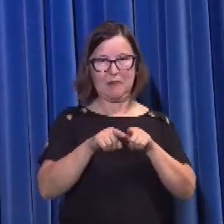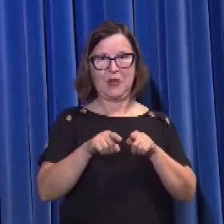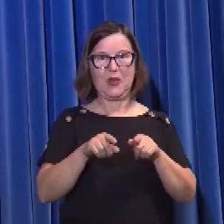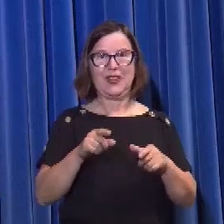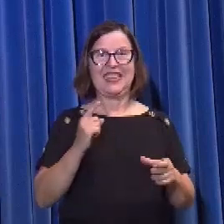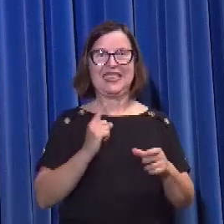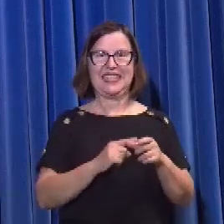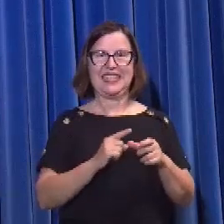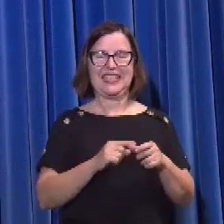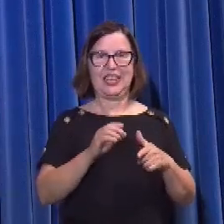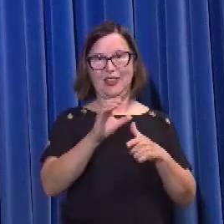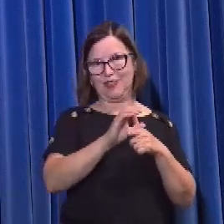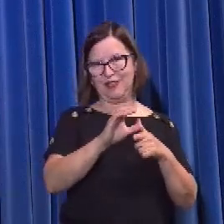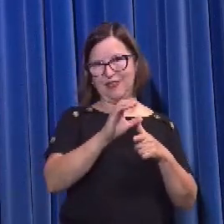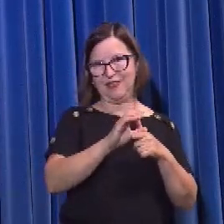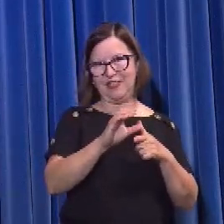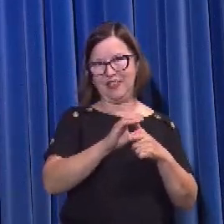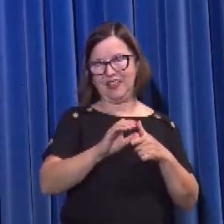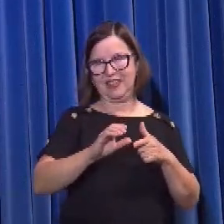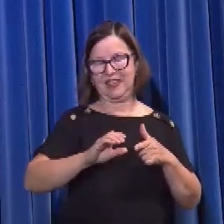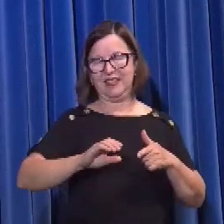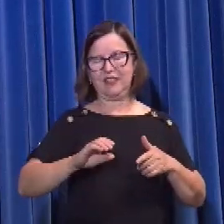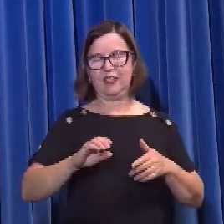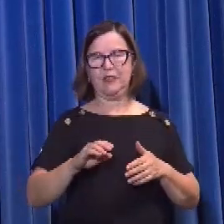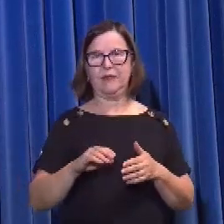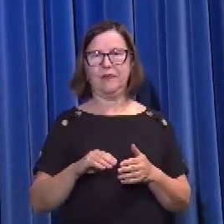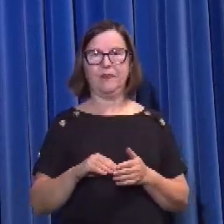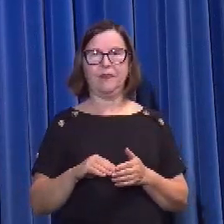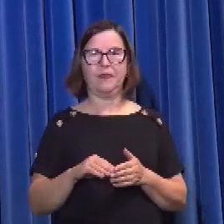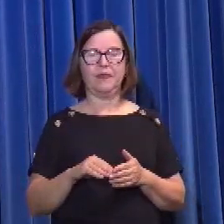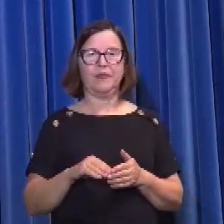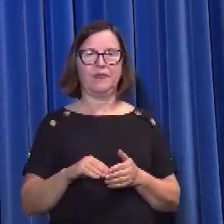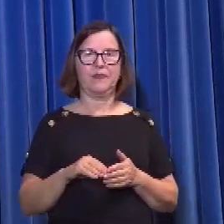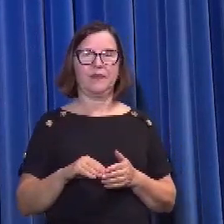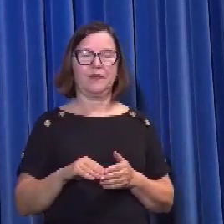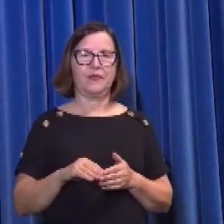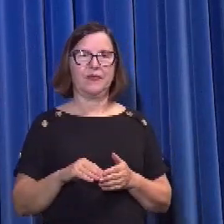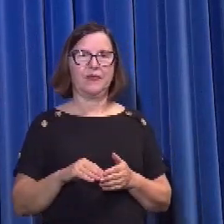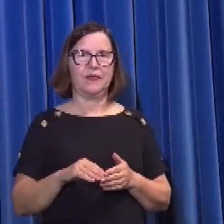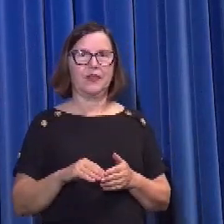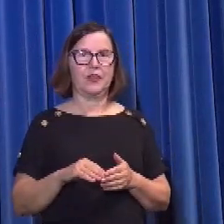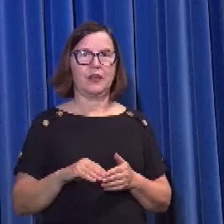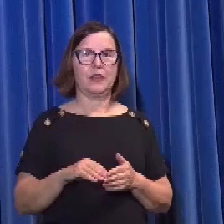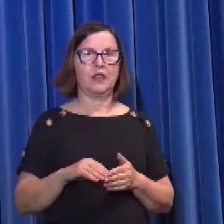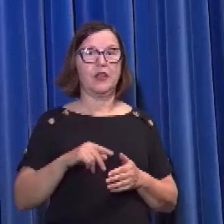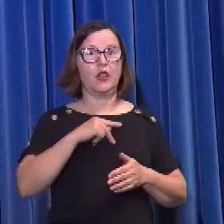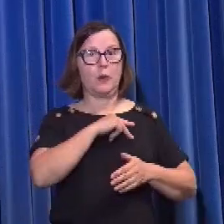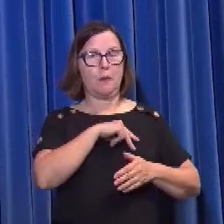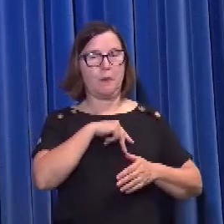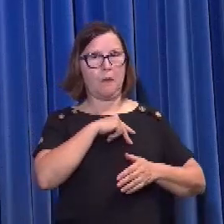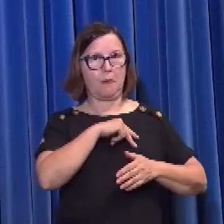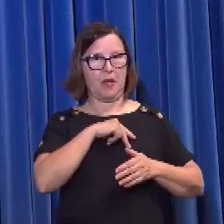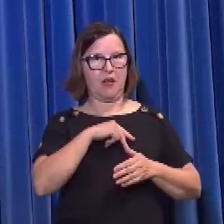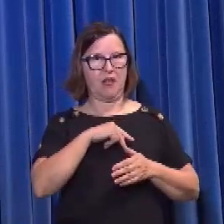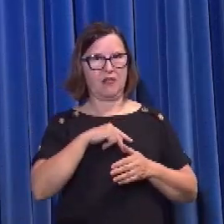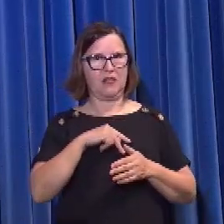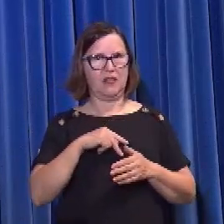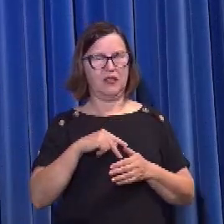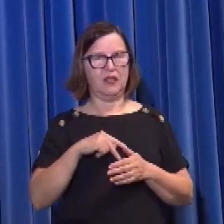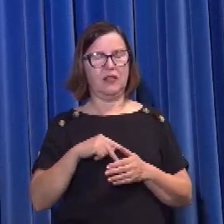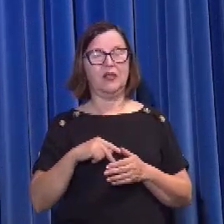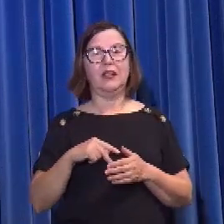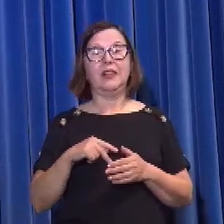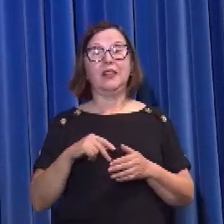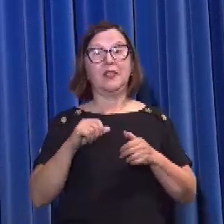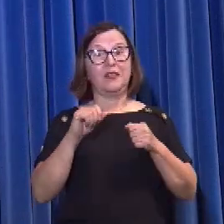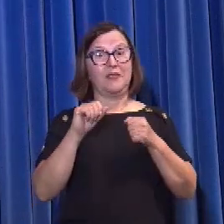extrair alguma coisa, algum recurso do interior dessas pessoas. Não, ele não está tentando nada disso. Ele está fazendo